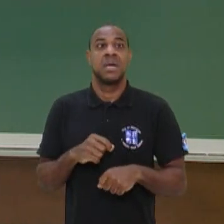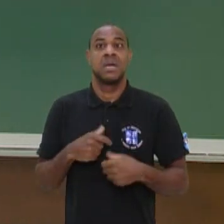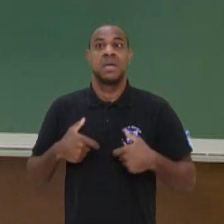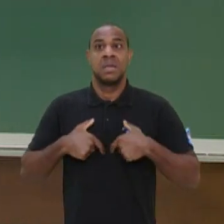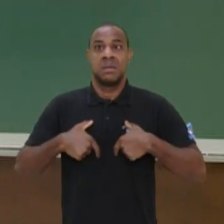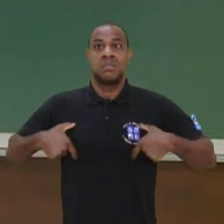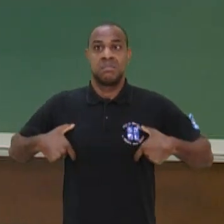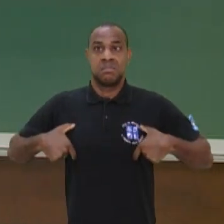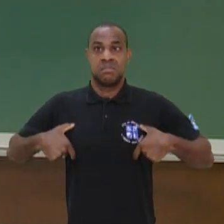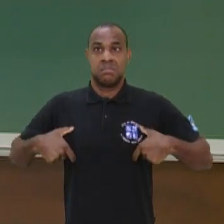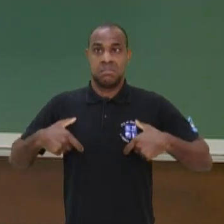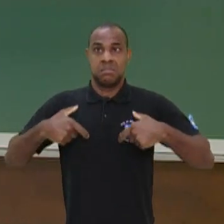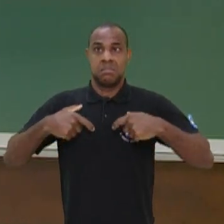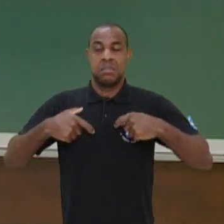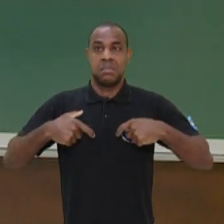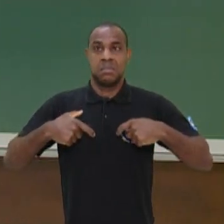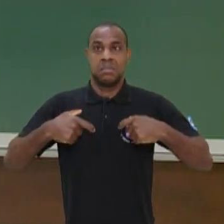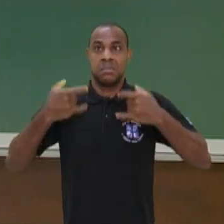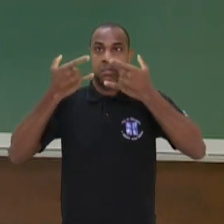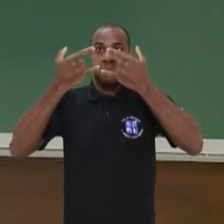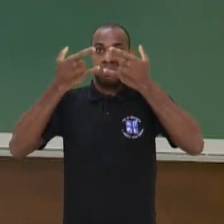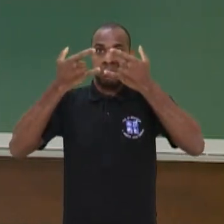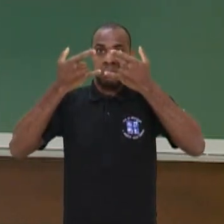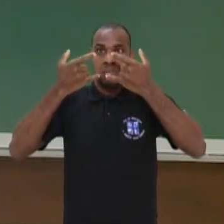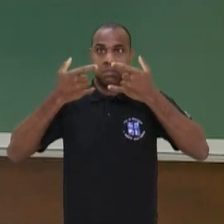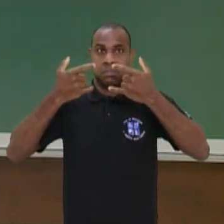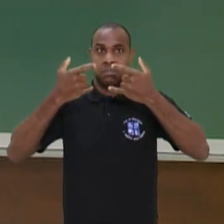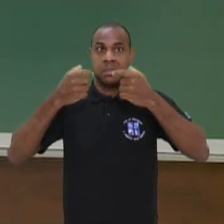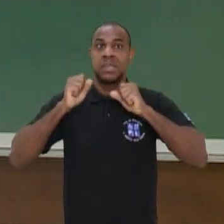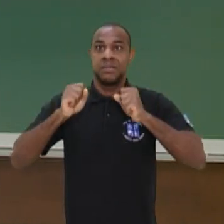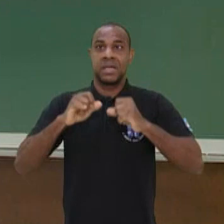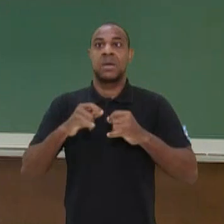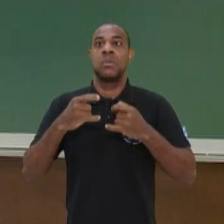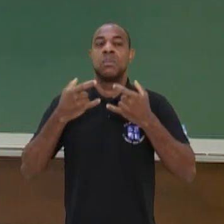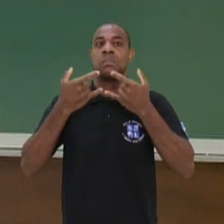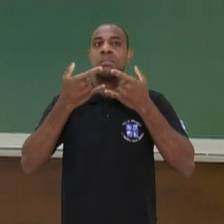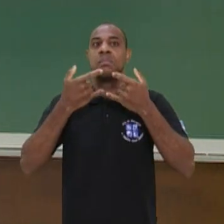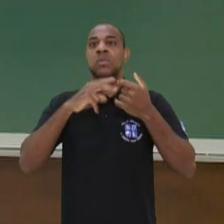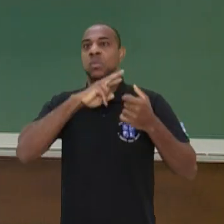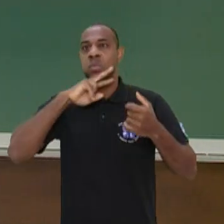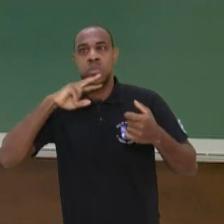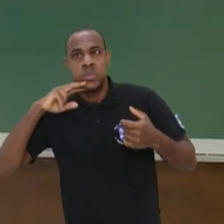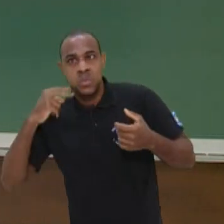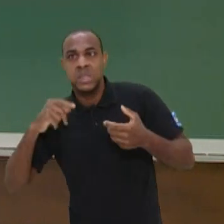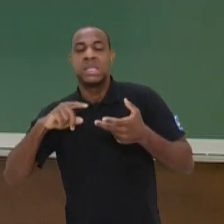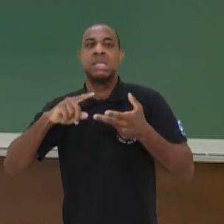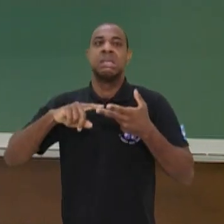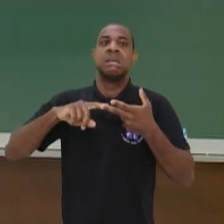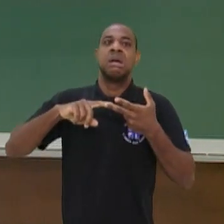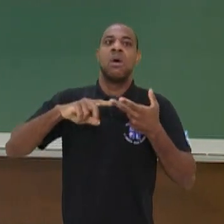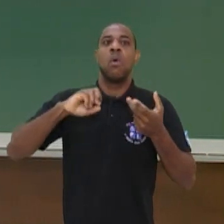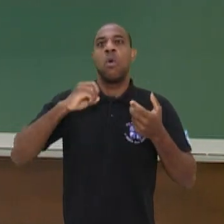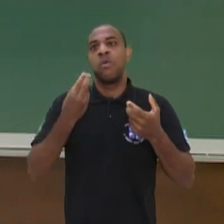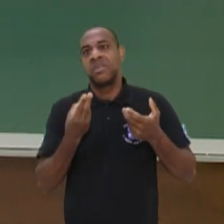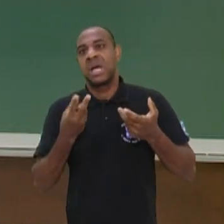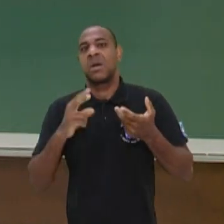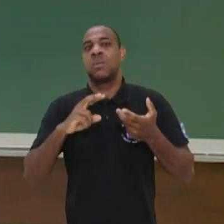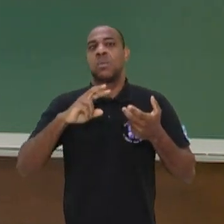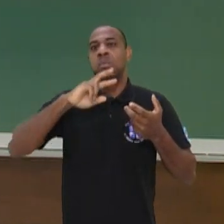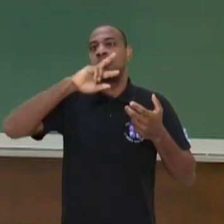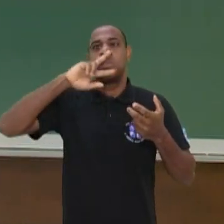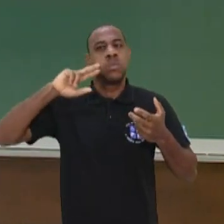biquíni molhado, isso gera um ambiente para o fungo se desenvolver. Diabetes, obesidade, a gravidez também